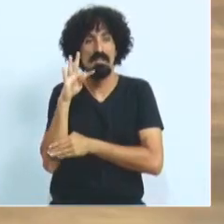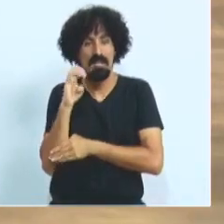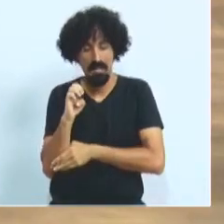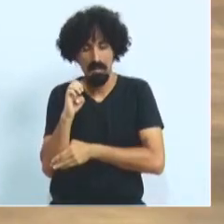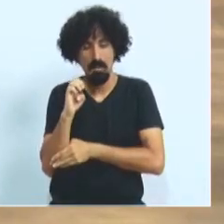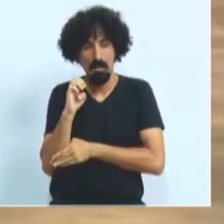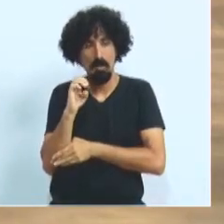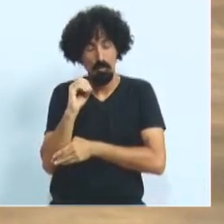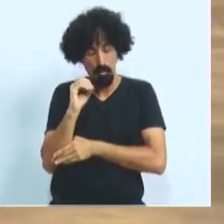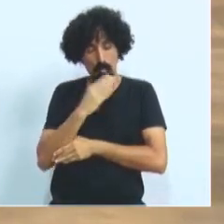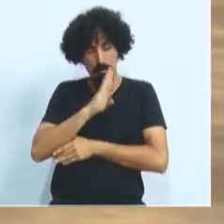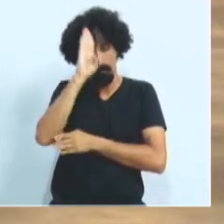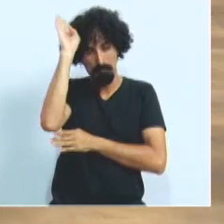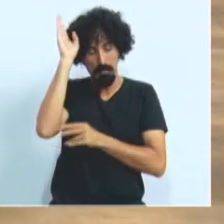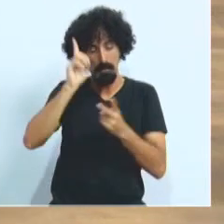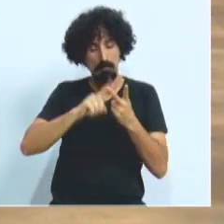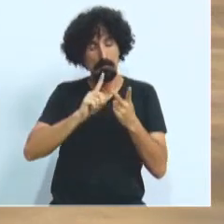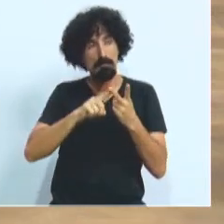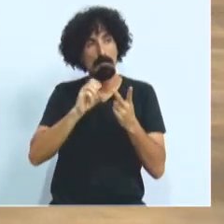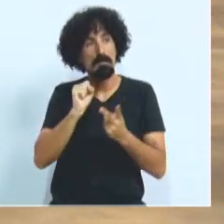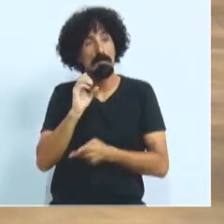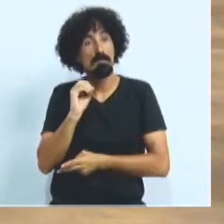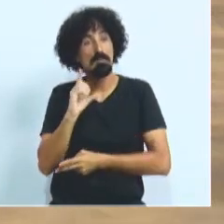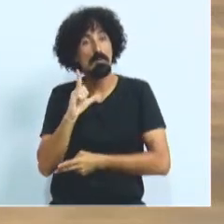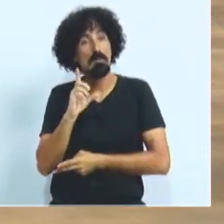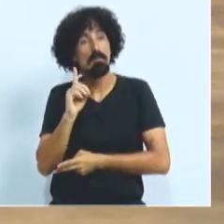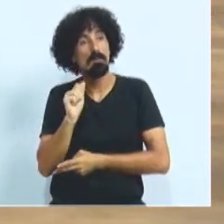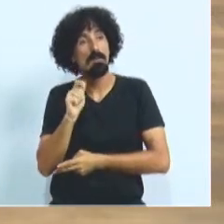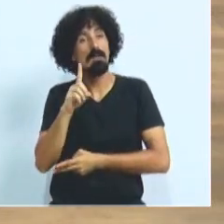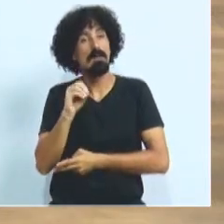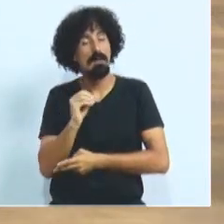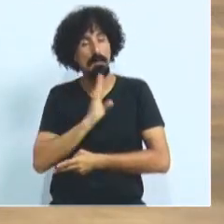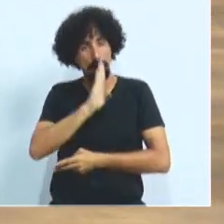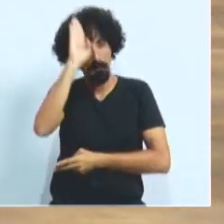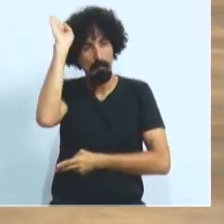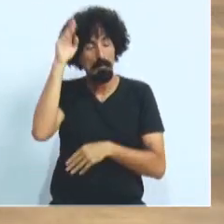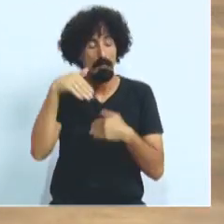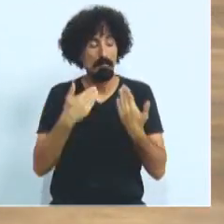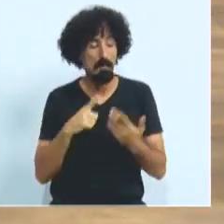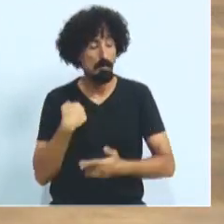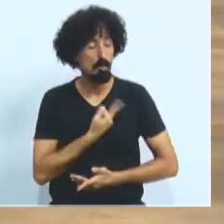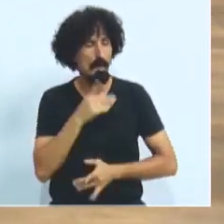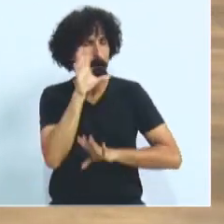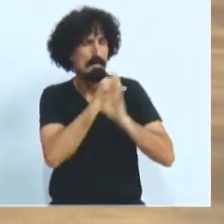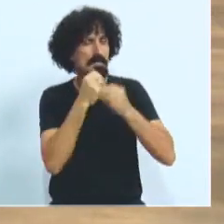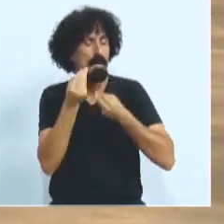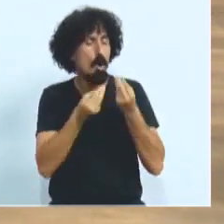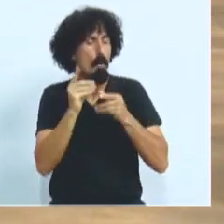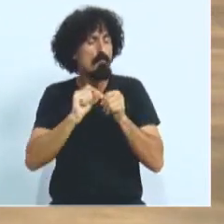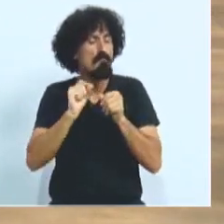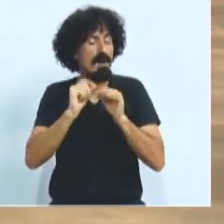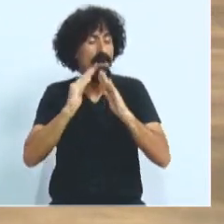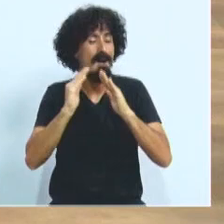Silva Leopoldo, para a gente entender como proceder em casa, né? Porque para a gente é difícil, né, pessoal? Como